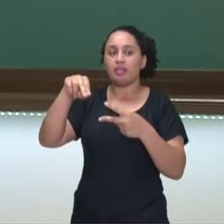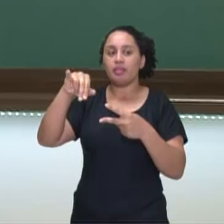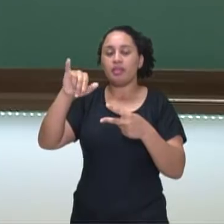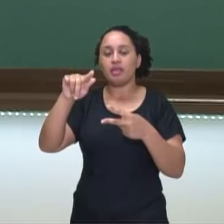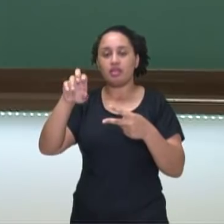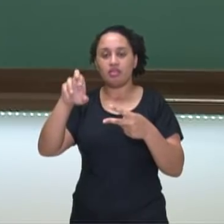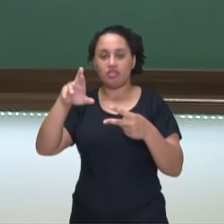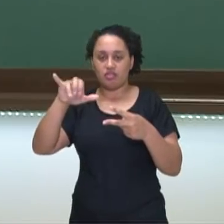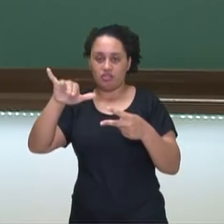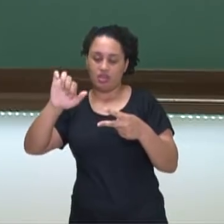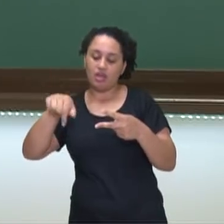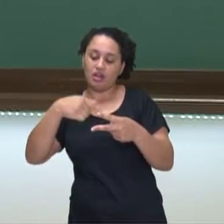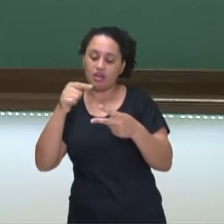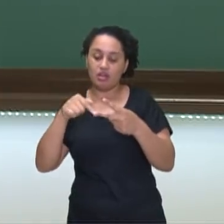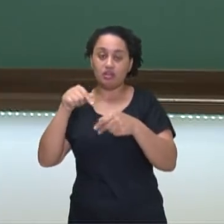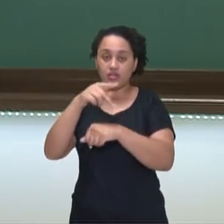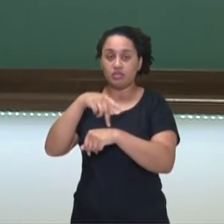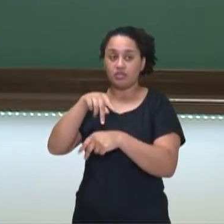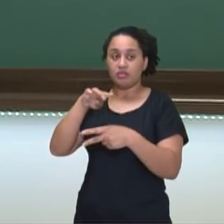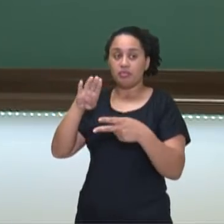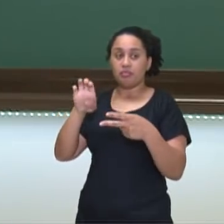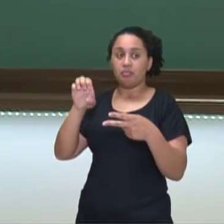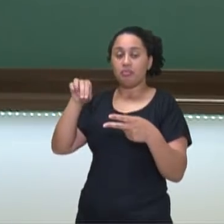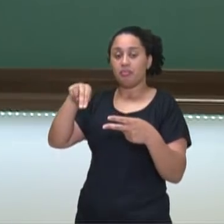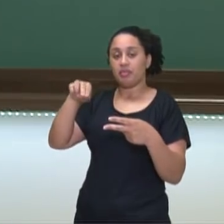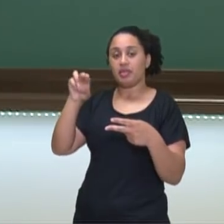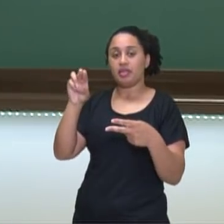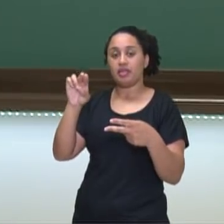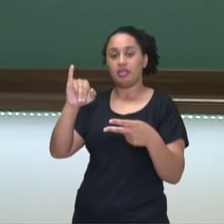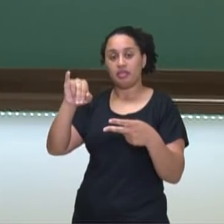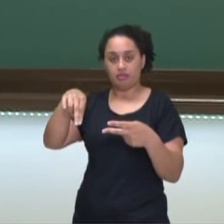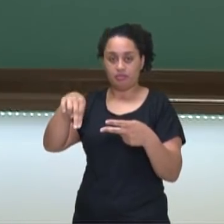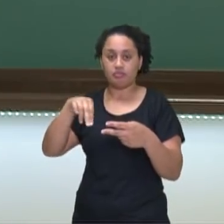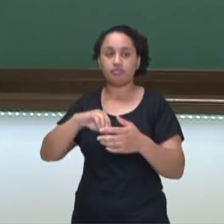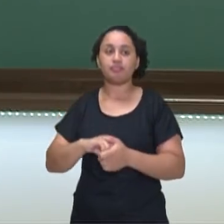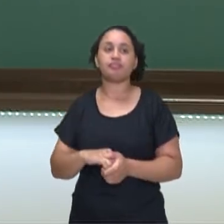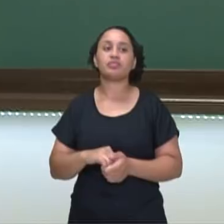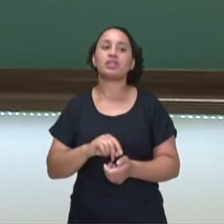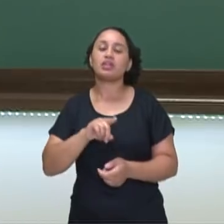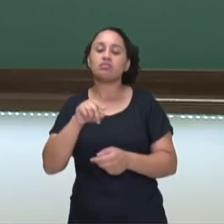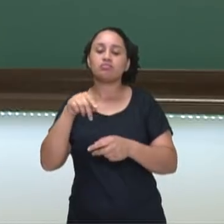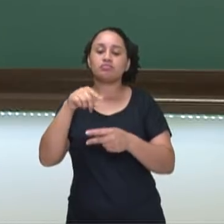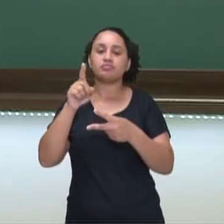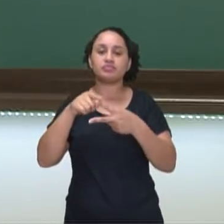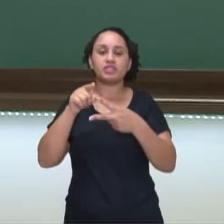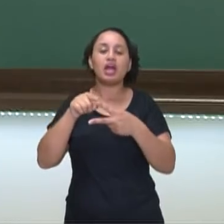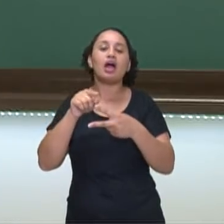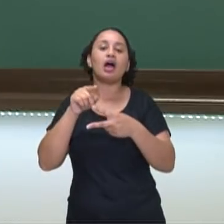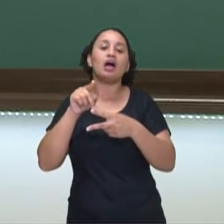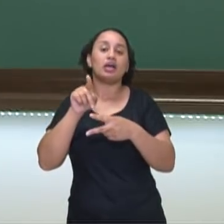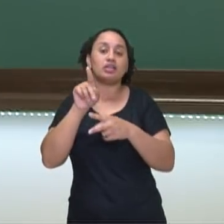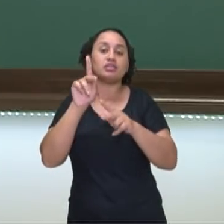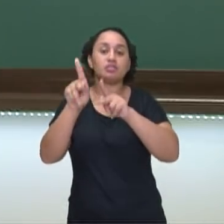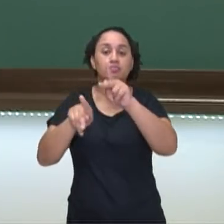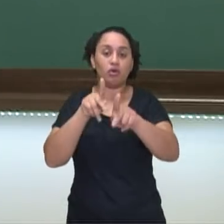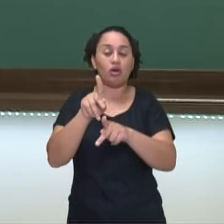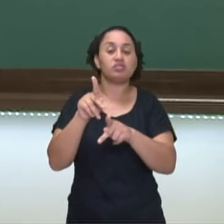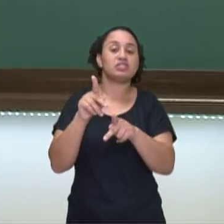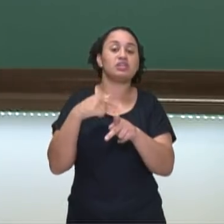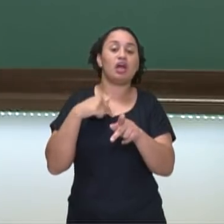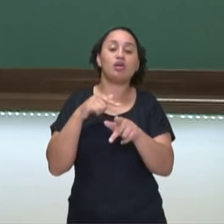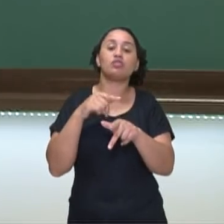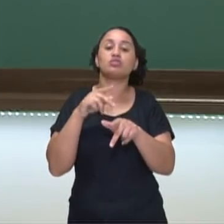você tem a localização atual aí. Aliás, na Nigéria, os iorubás são uma das etnias aí mais importantes e mais numerosas